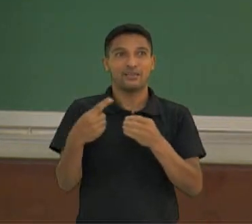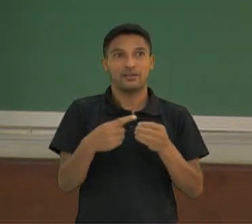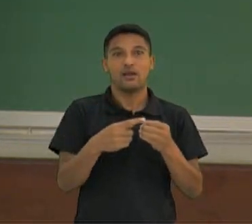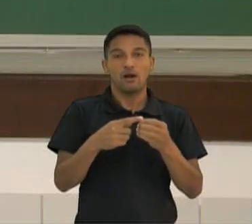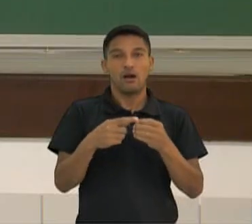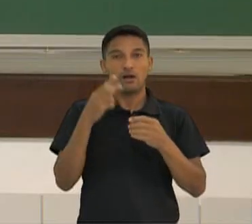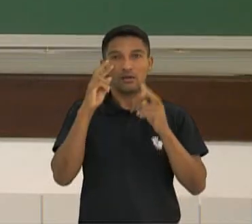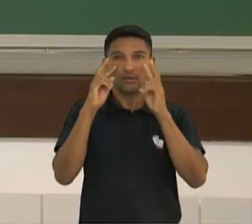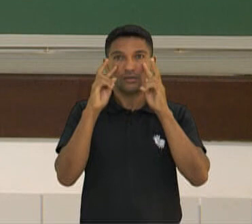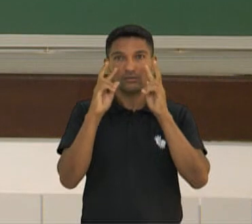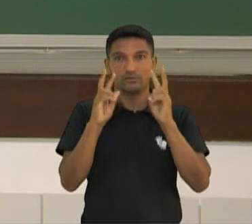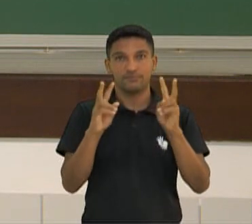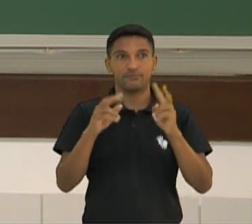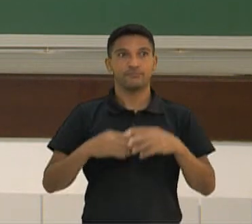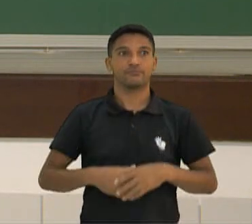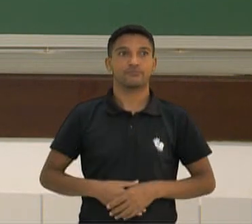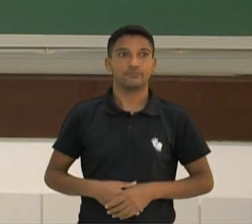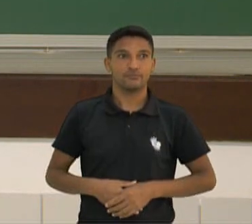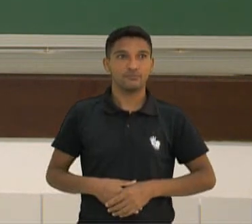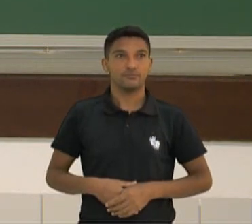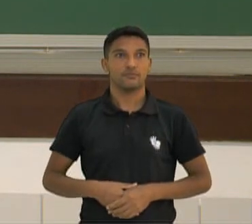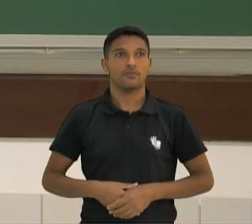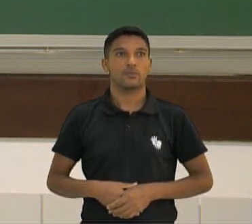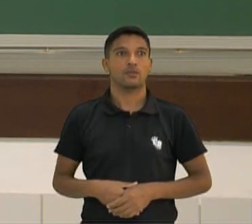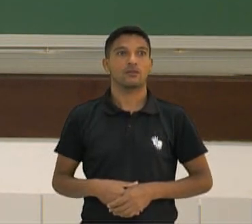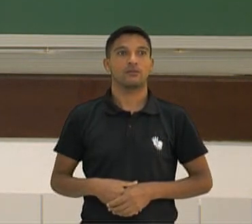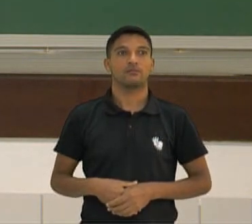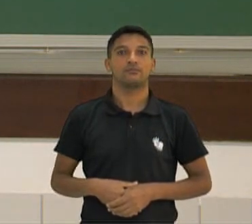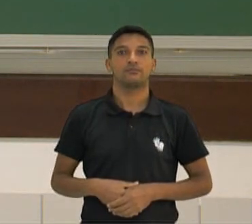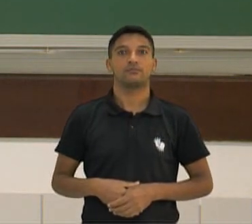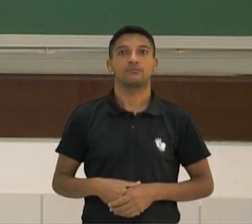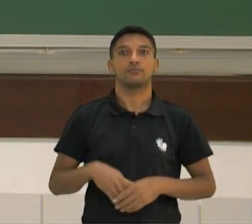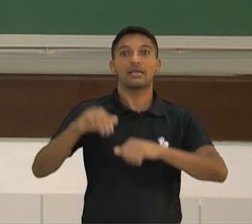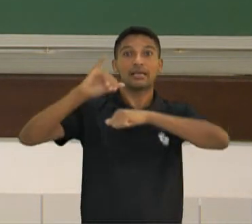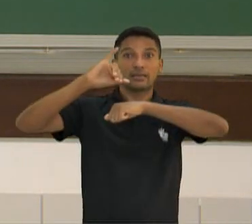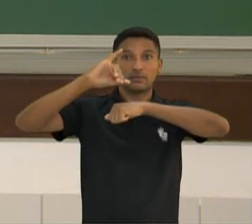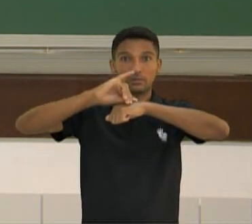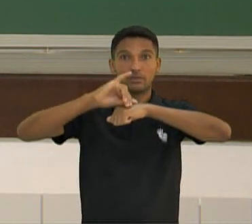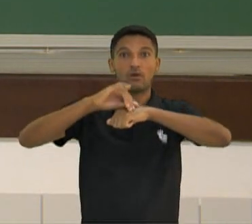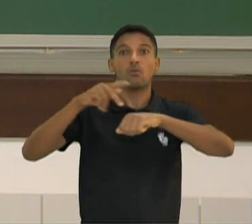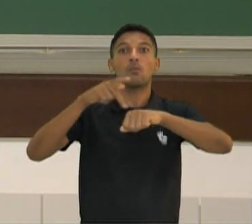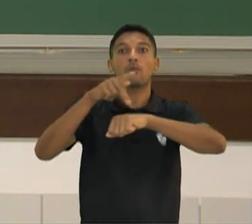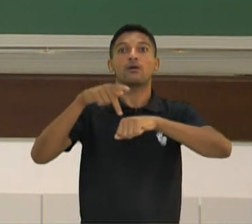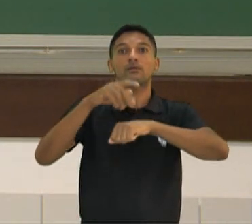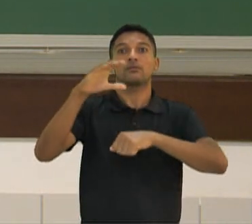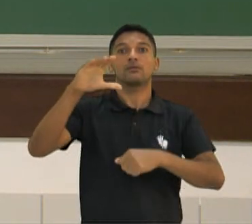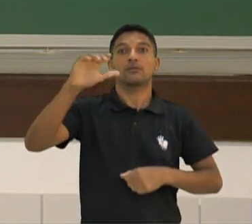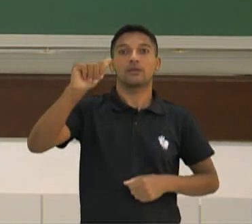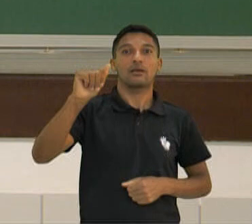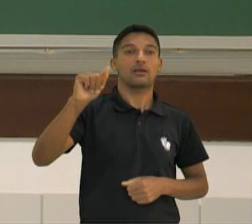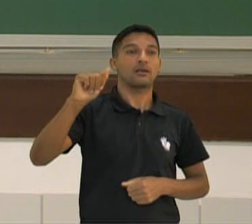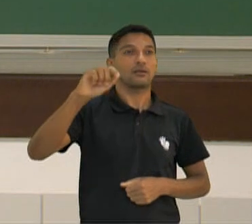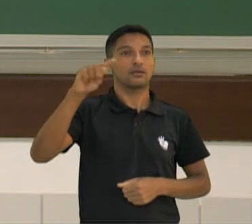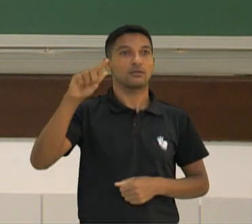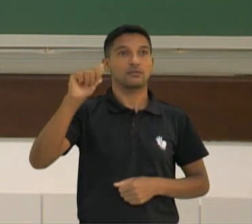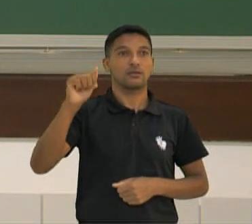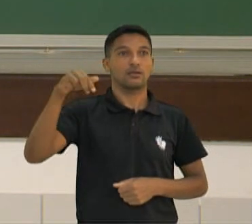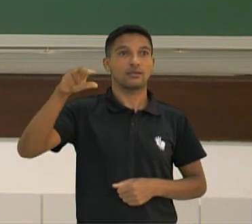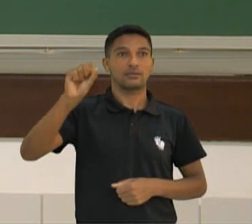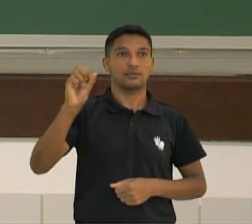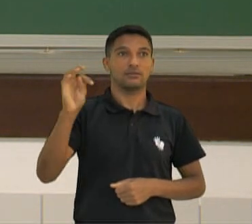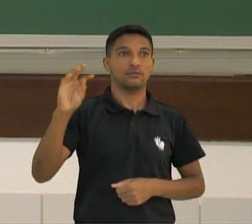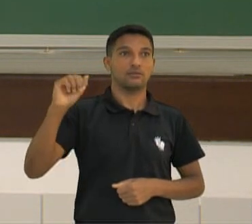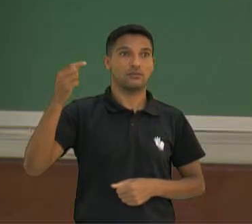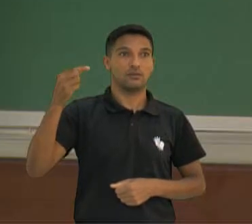interessante, a capital do Cazaquistão, que é o país que vem mais se desenvolvendo aí, né, na região da Ásia Central. Ela foi chamada por muito tempo,